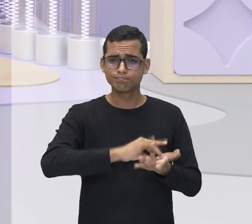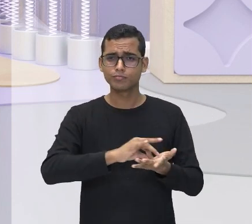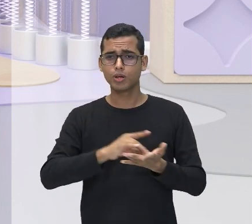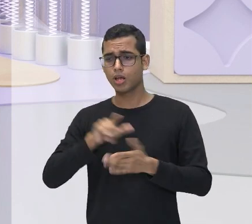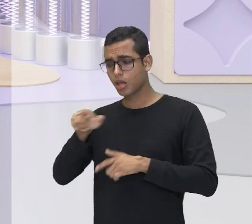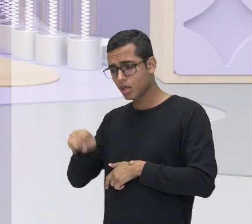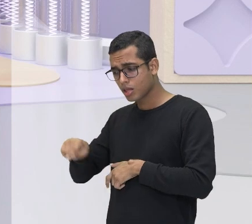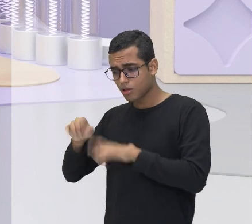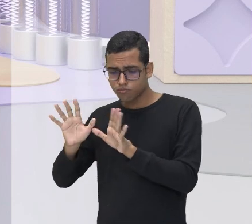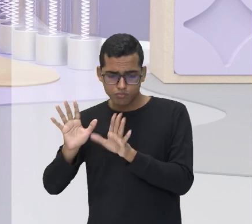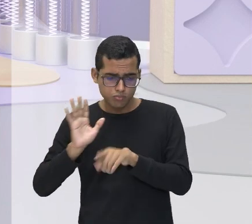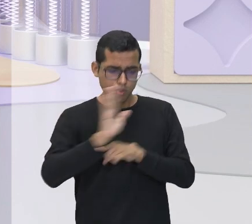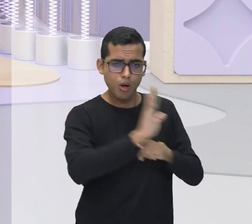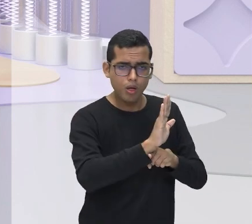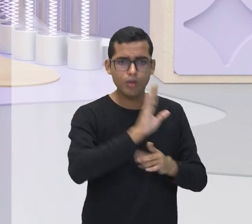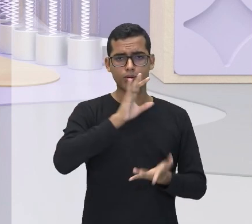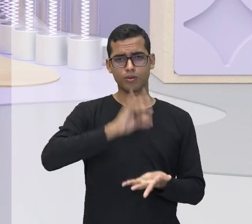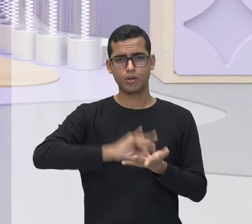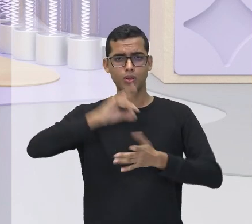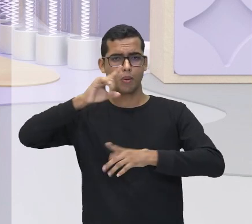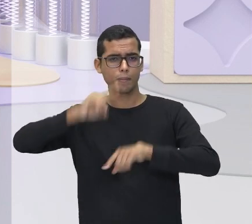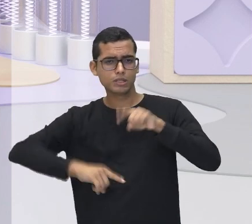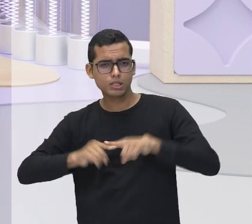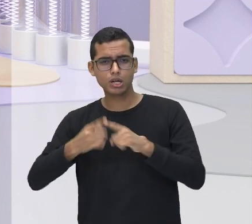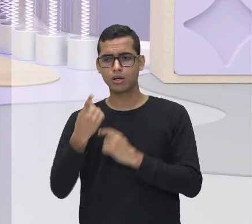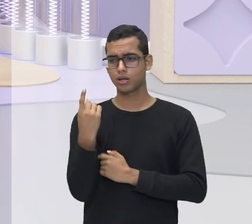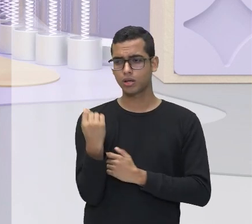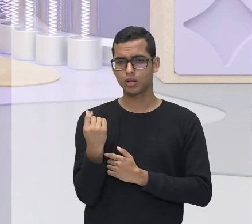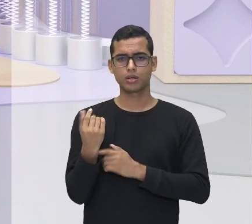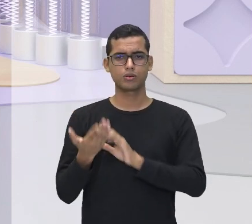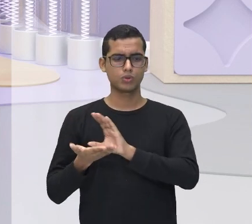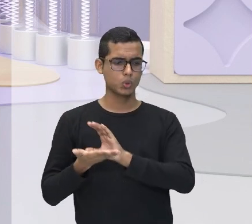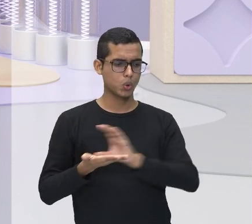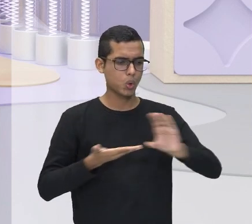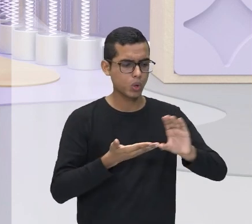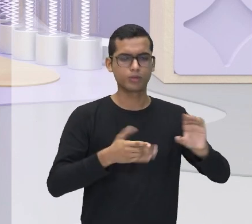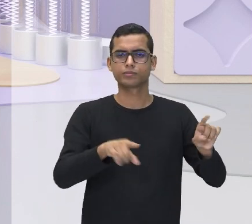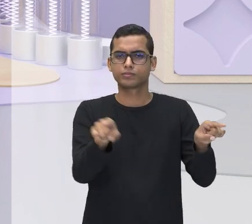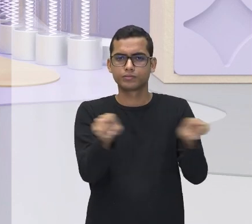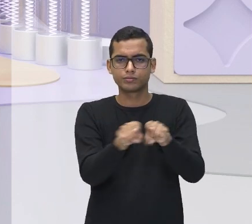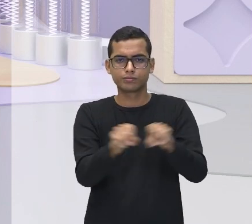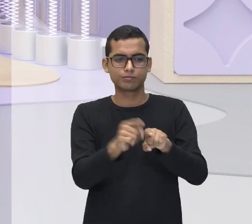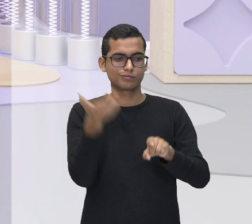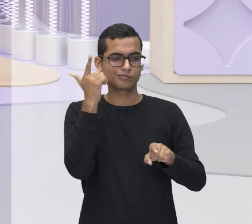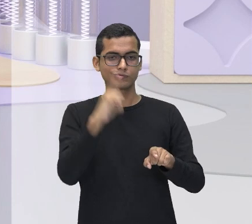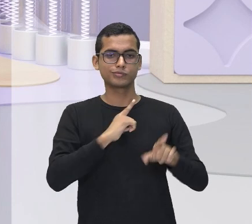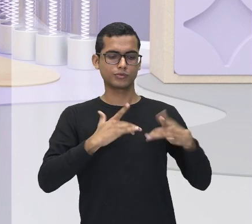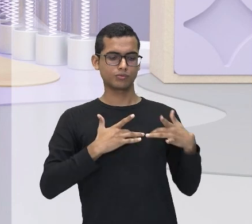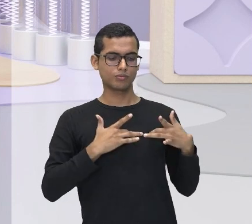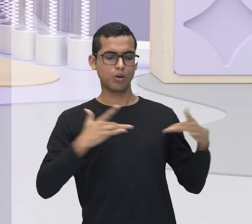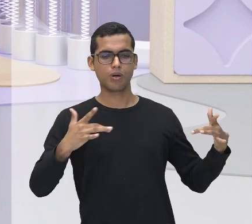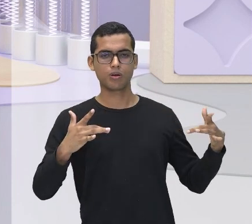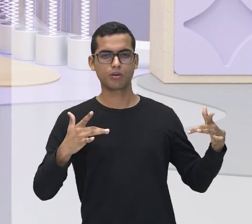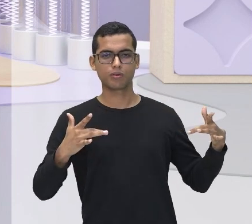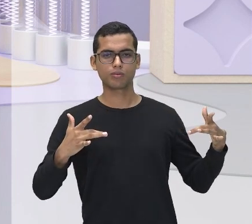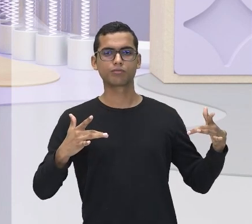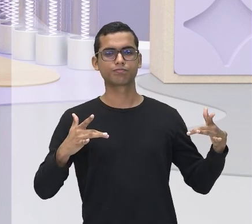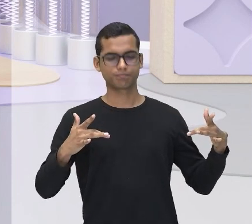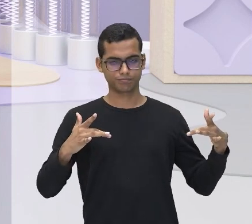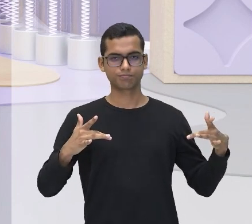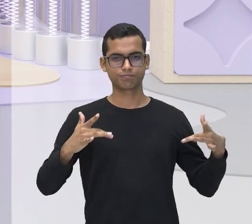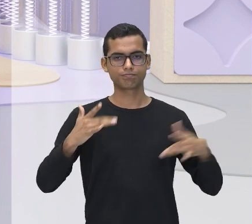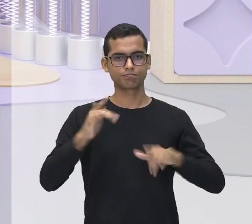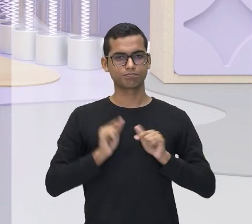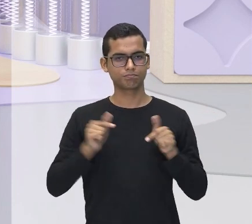que precisam de ajuda material, né? Se exercita a solidariedade, né? Como uma grande